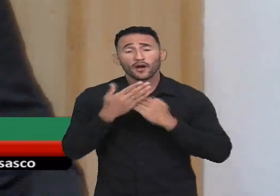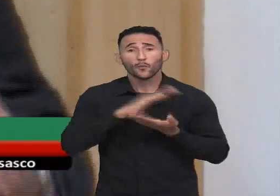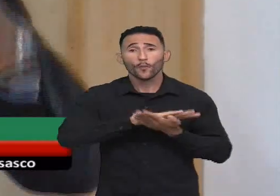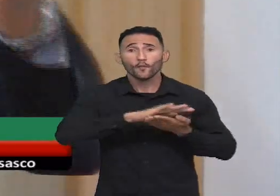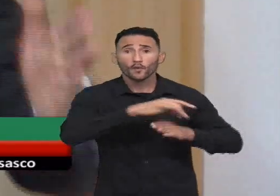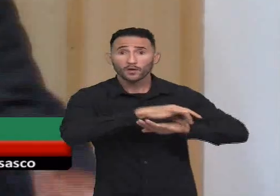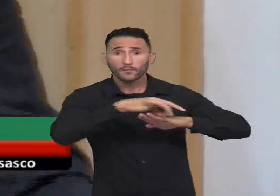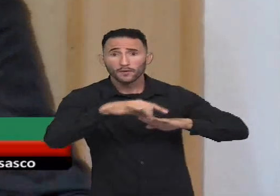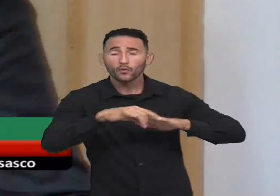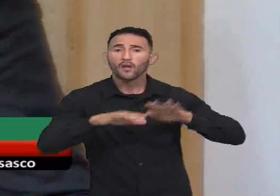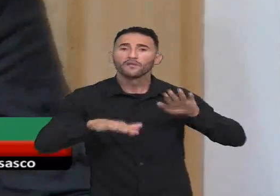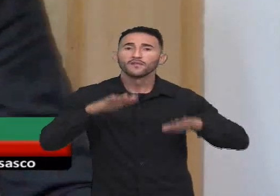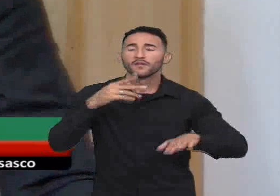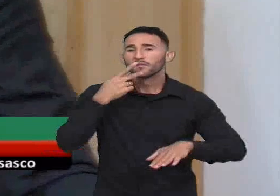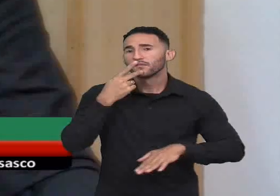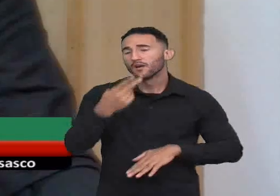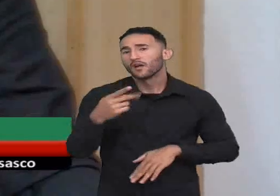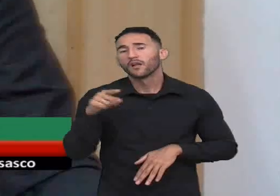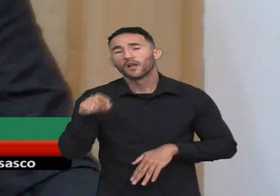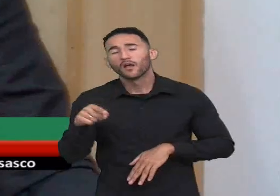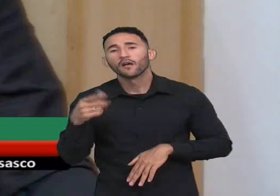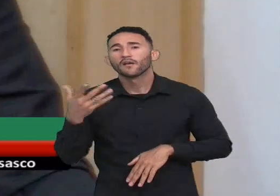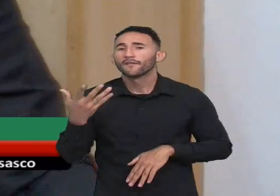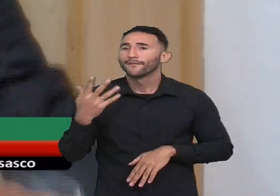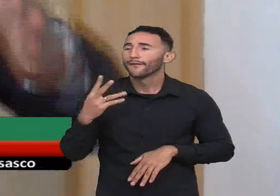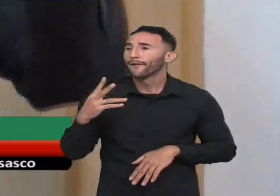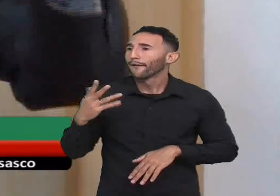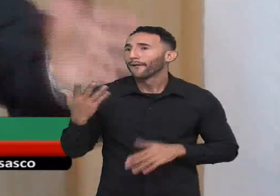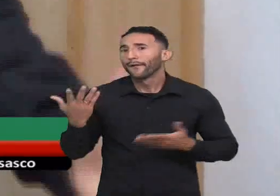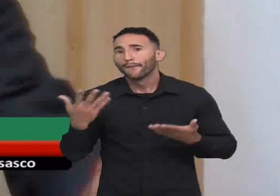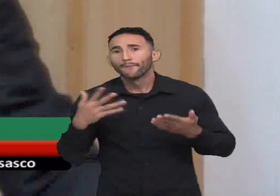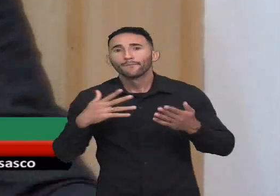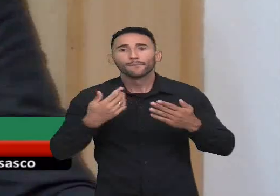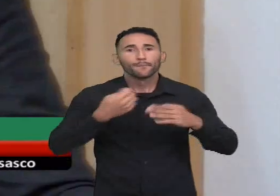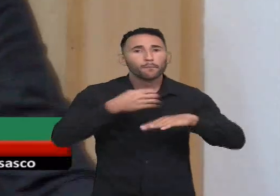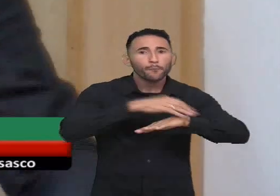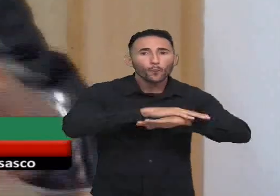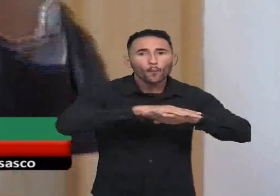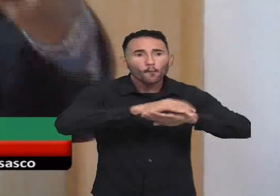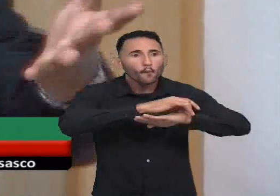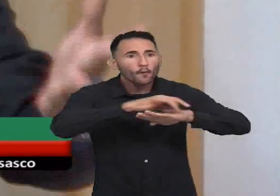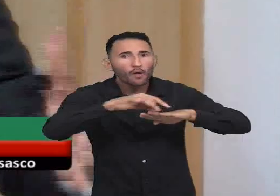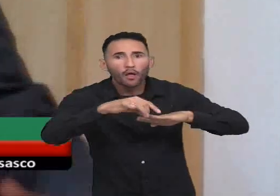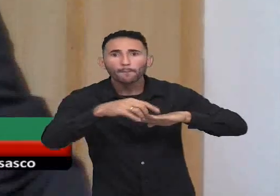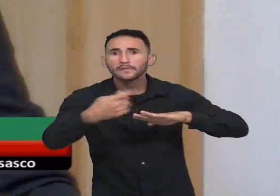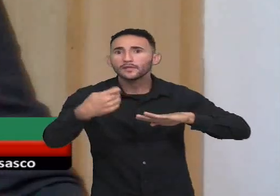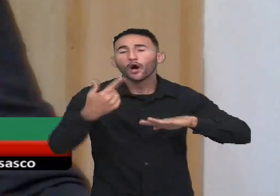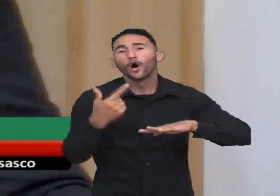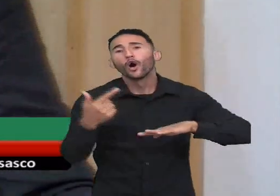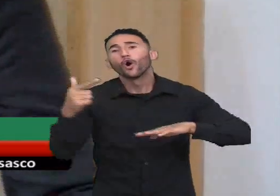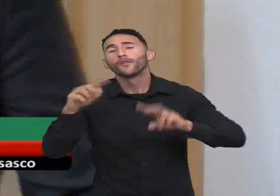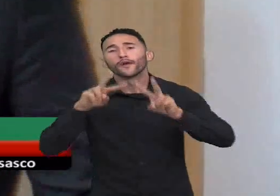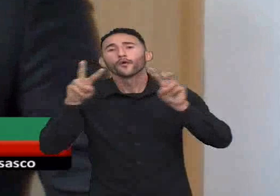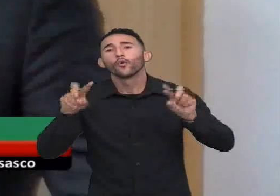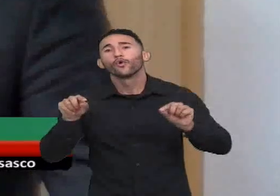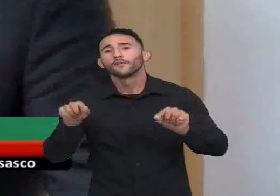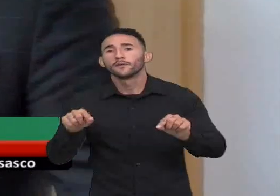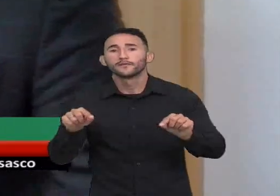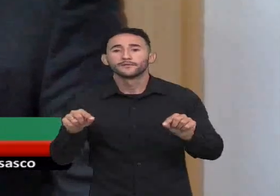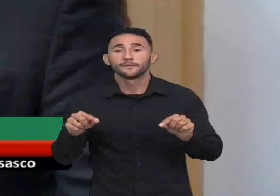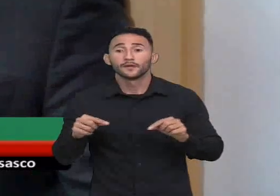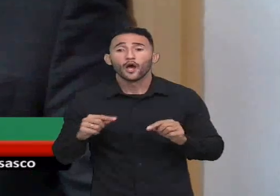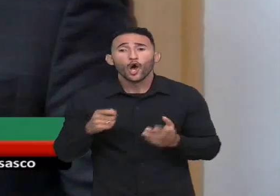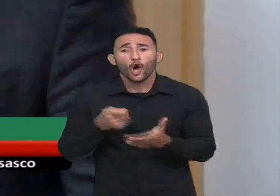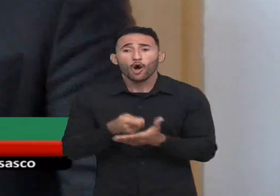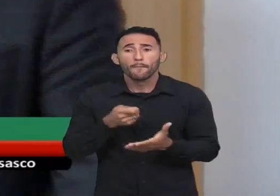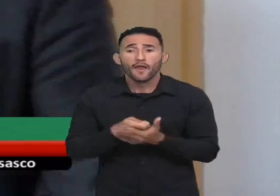recapeamento. Muitas vezes ela vem, faz um corte na rua, que é necessário. Outra coisa também, a gente